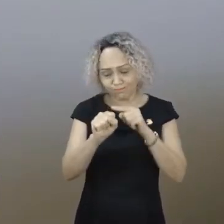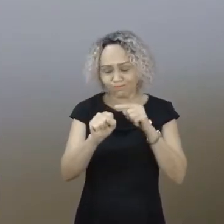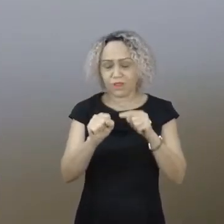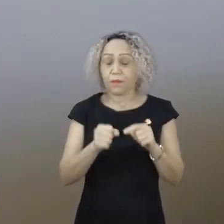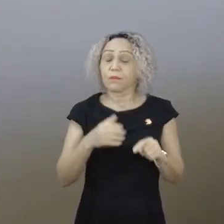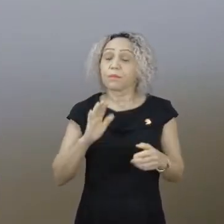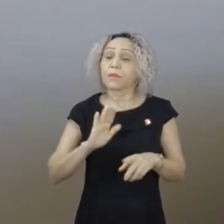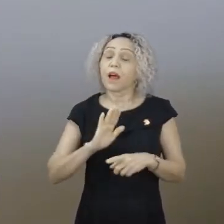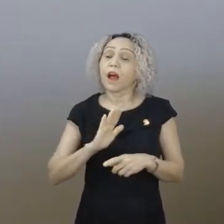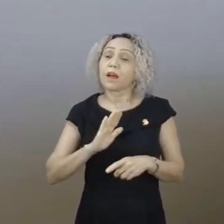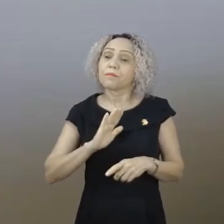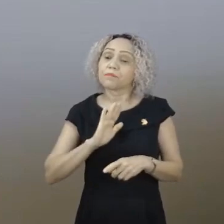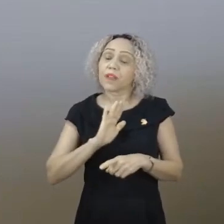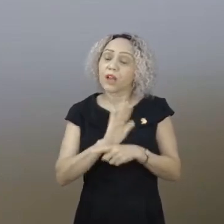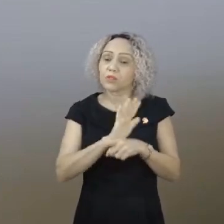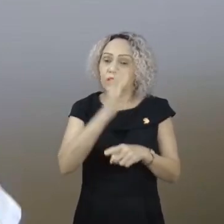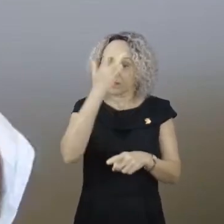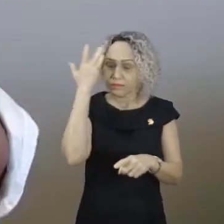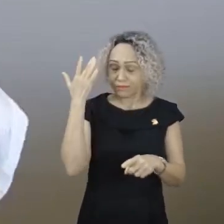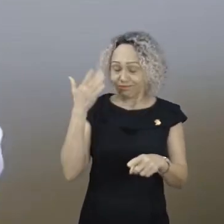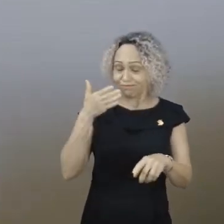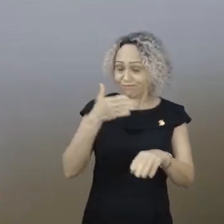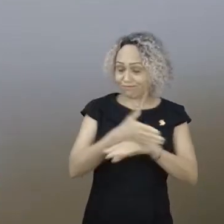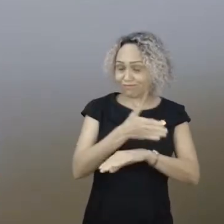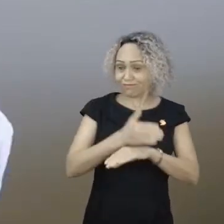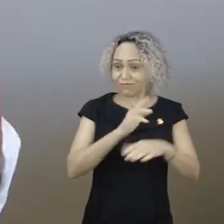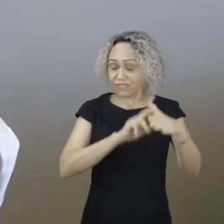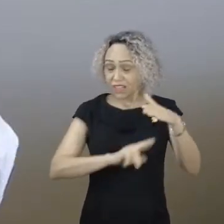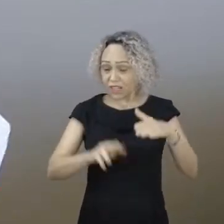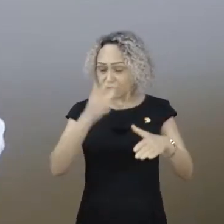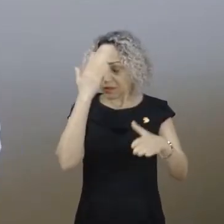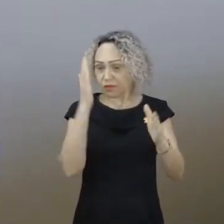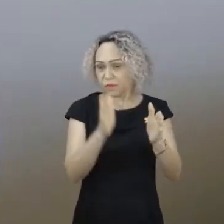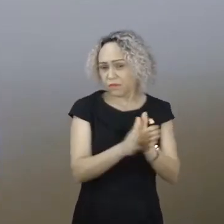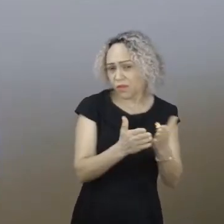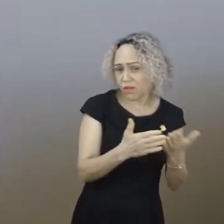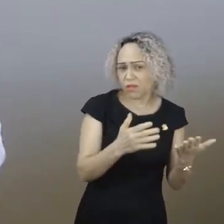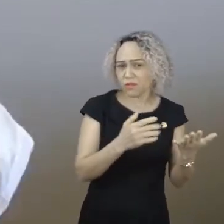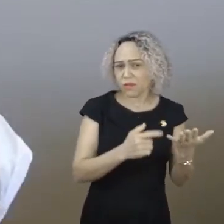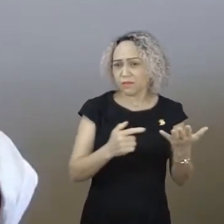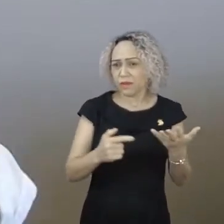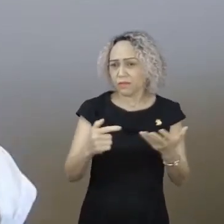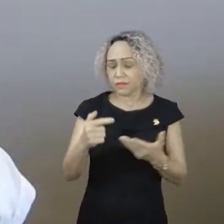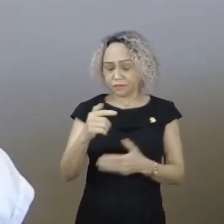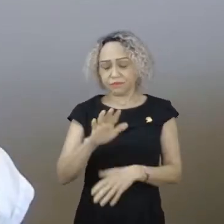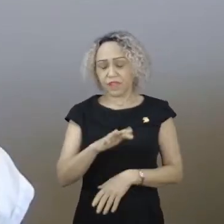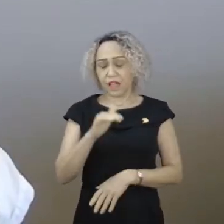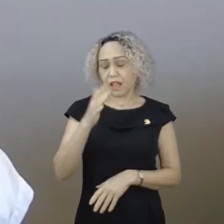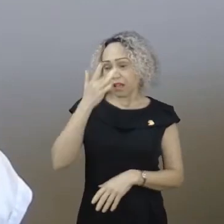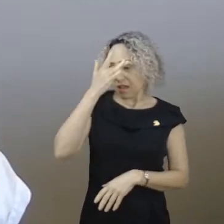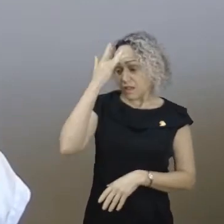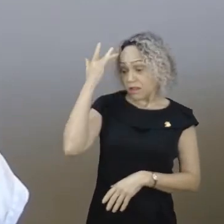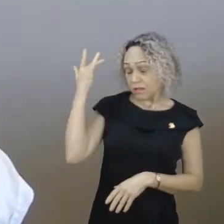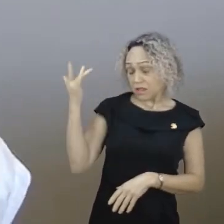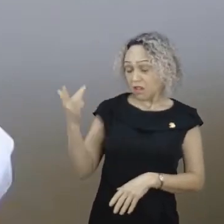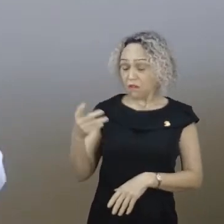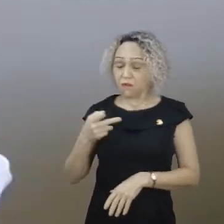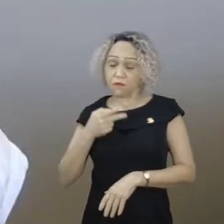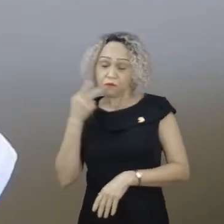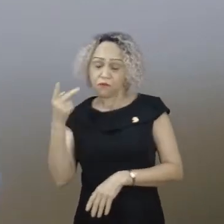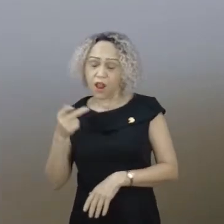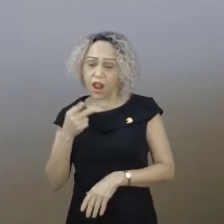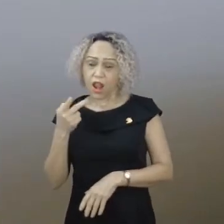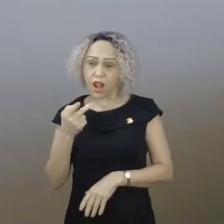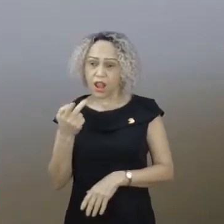muito acima daquilo que alguns diziam, que ia diminuir a qualidade de formação